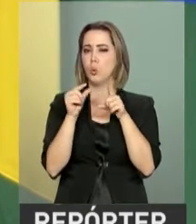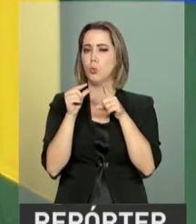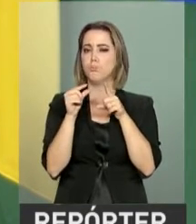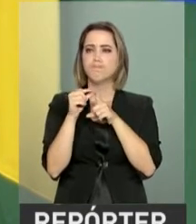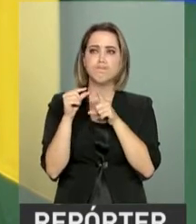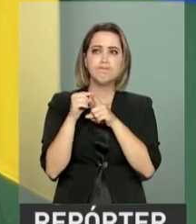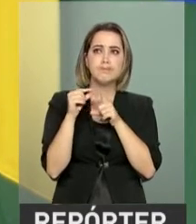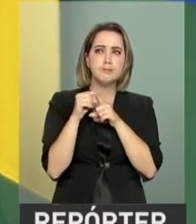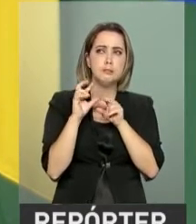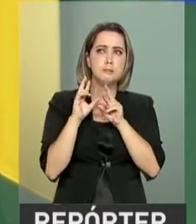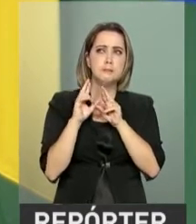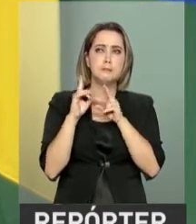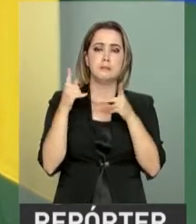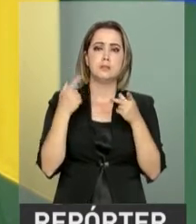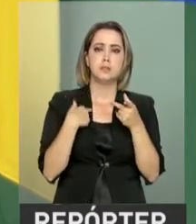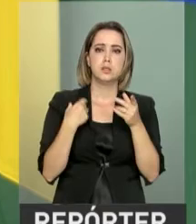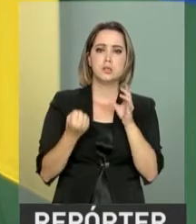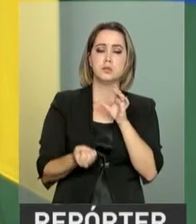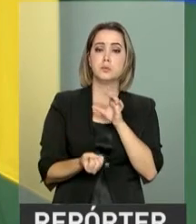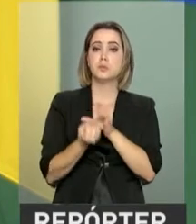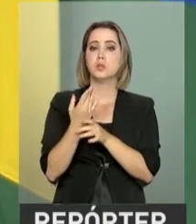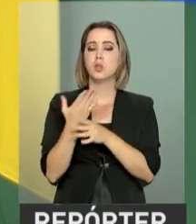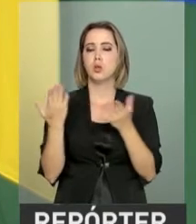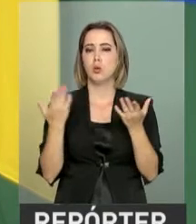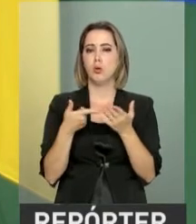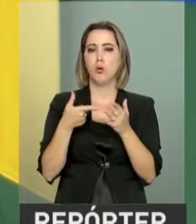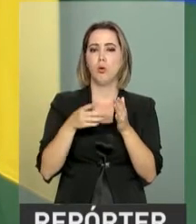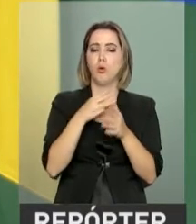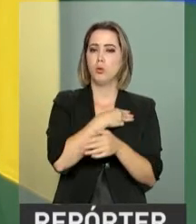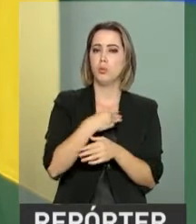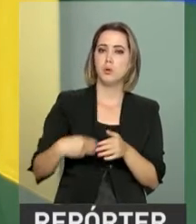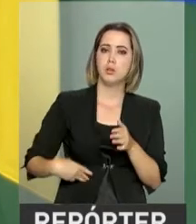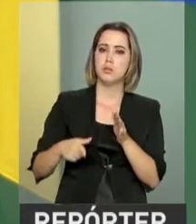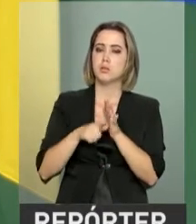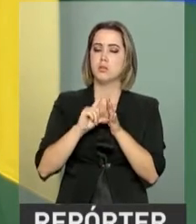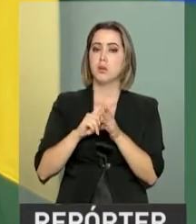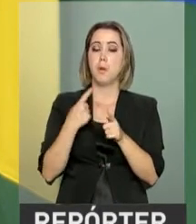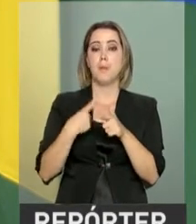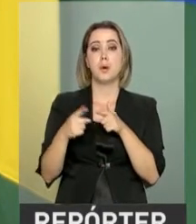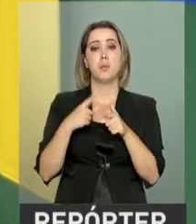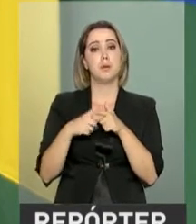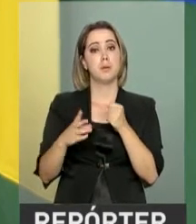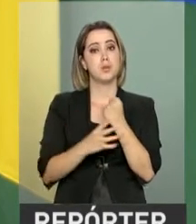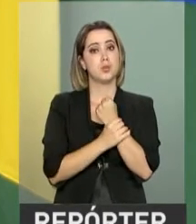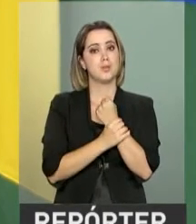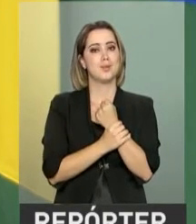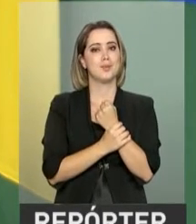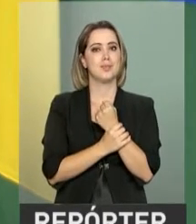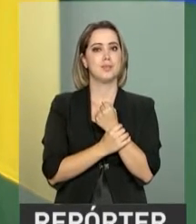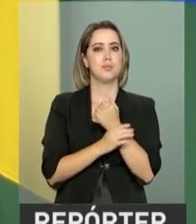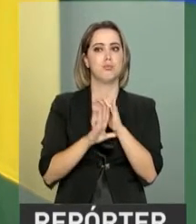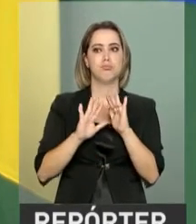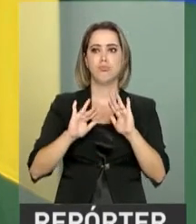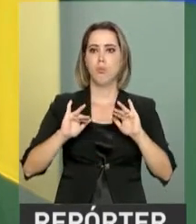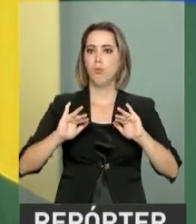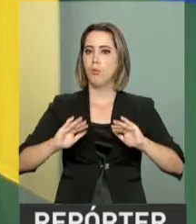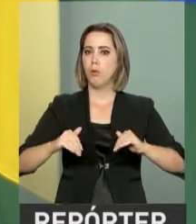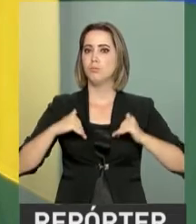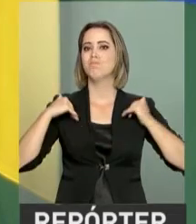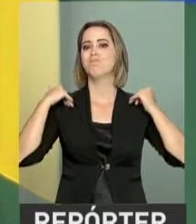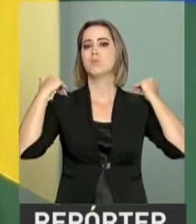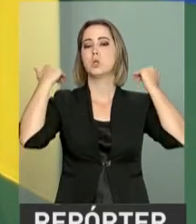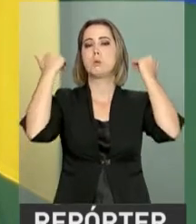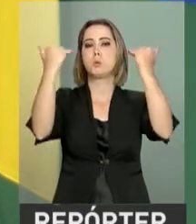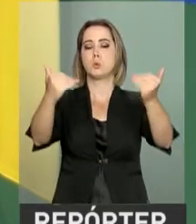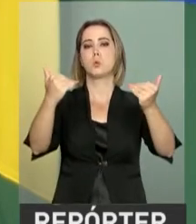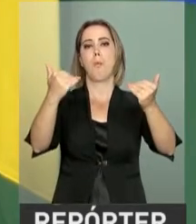isto nasceu ao tempo do Alexandre, de um problema de segurança pública que ultrapassa as fronteiras